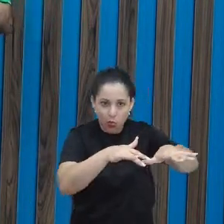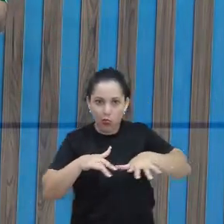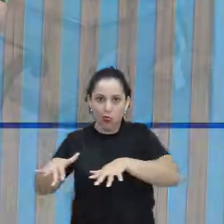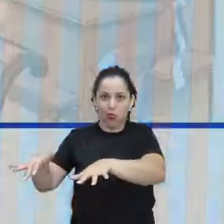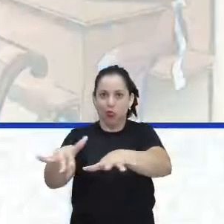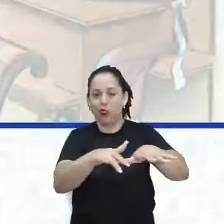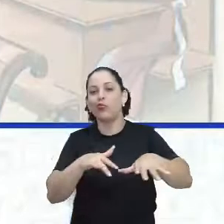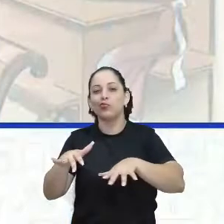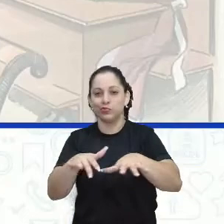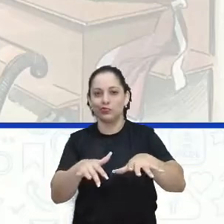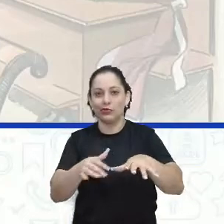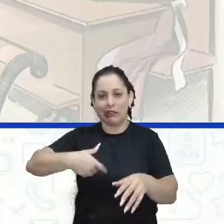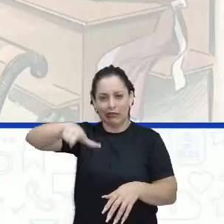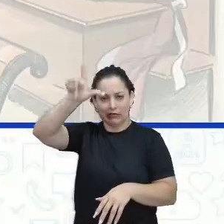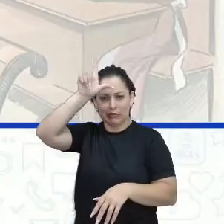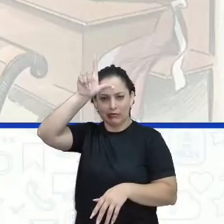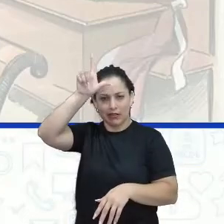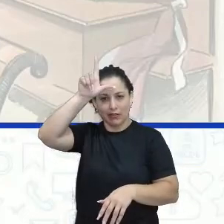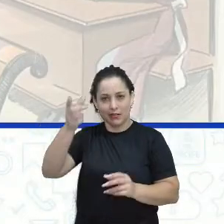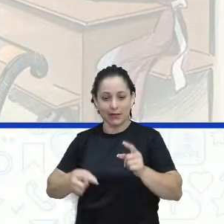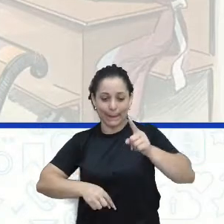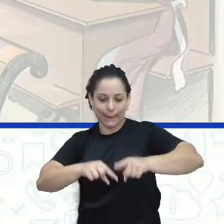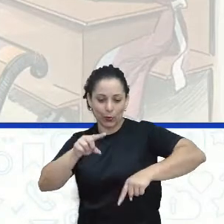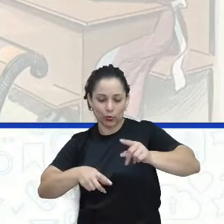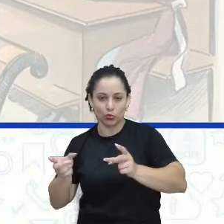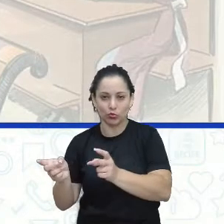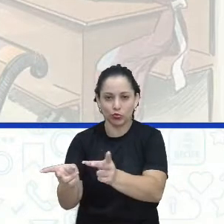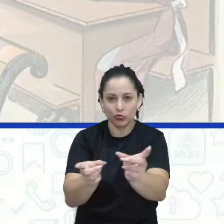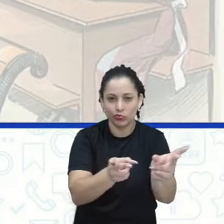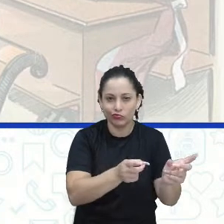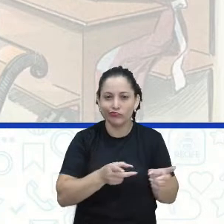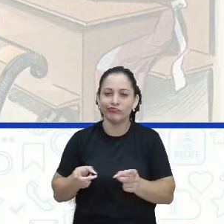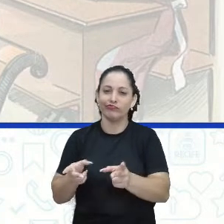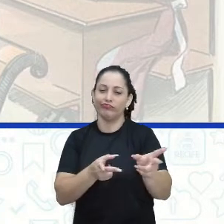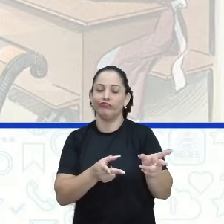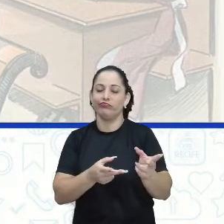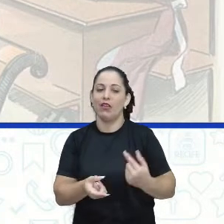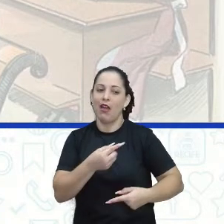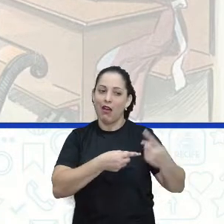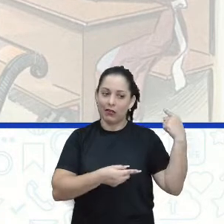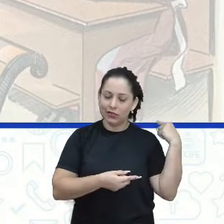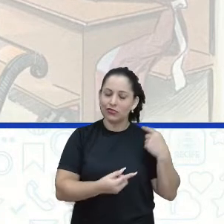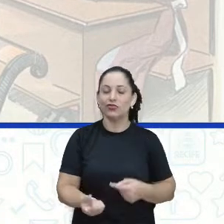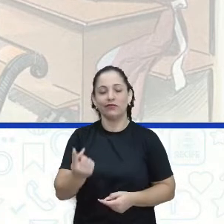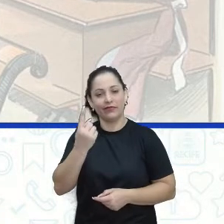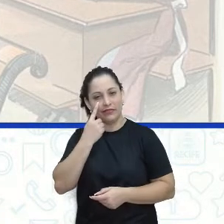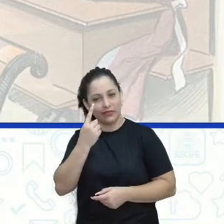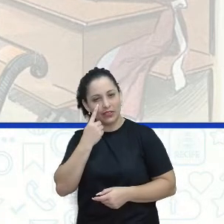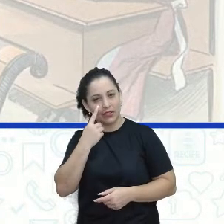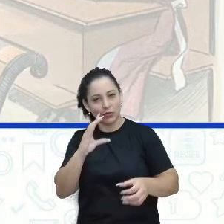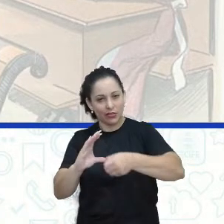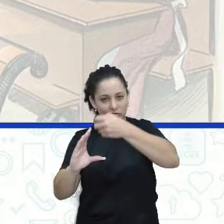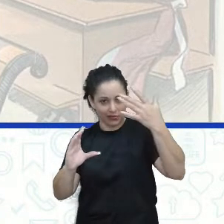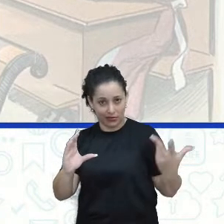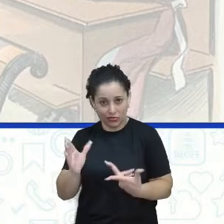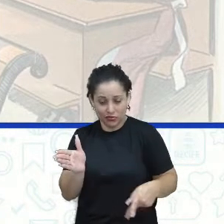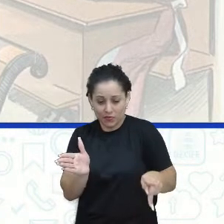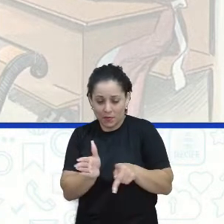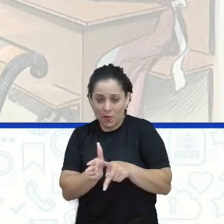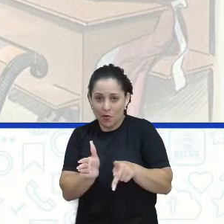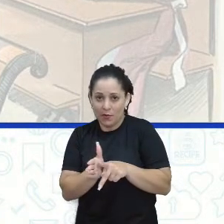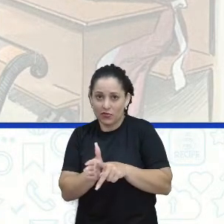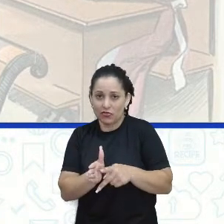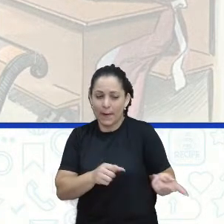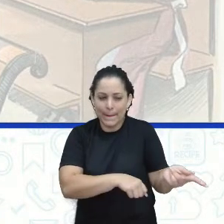matéria-prima. Veja, a gente está retomando aquilo que a gente já falou, certo? A gente viu no início, né, uma das características, né, era a questão